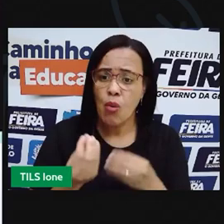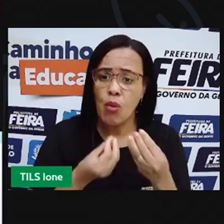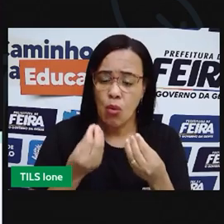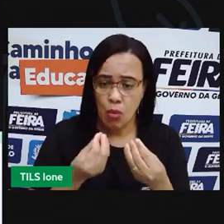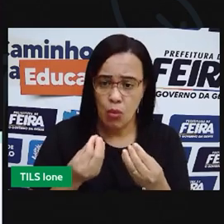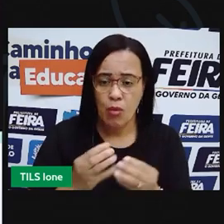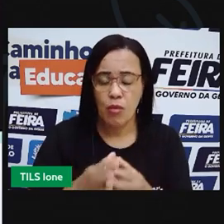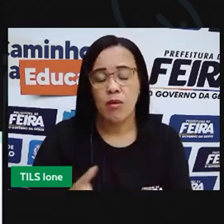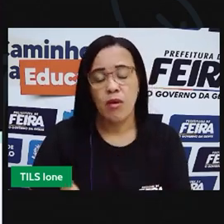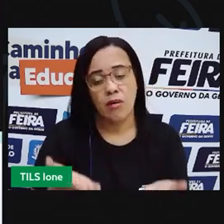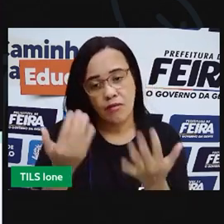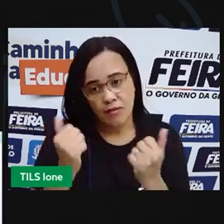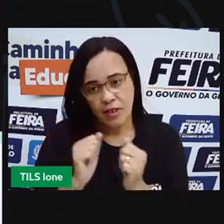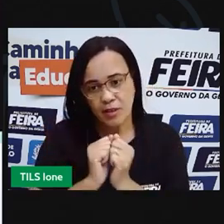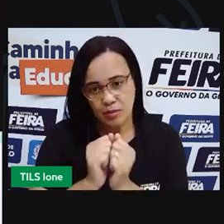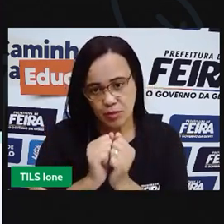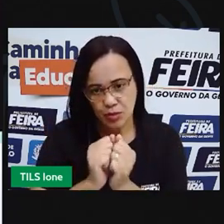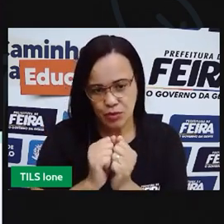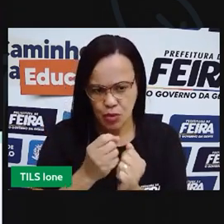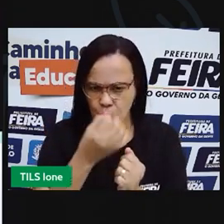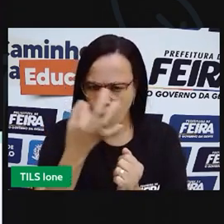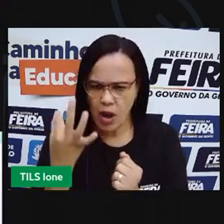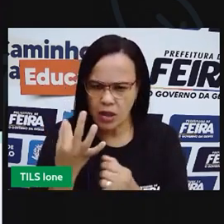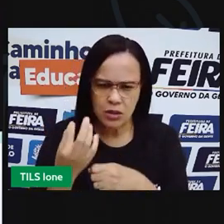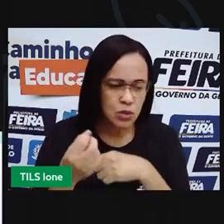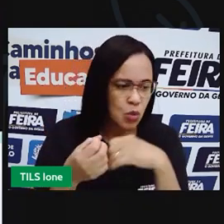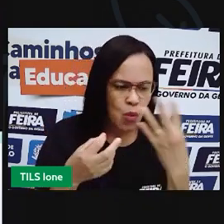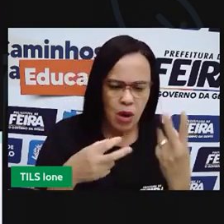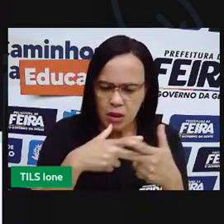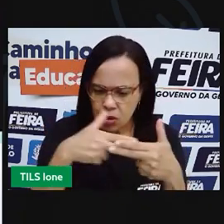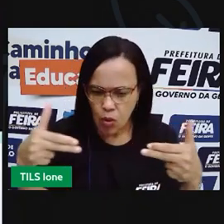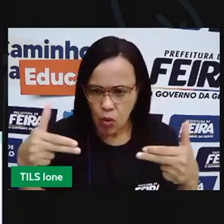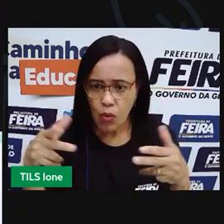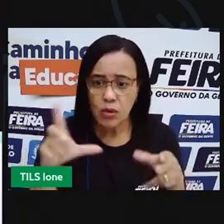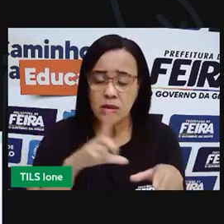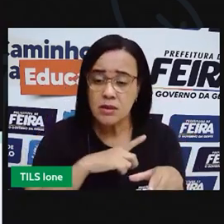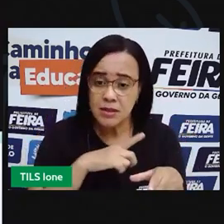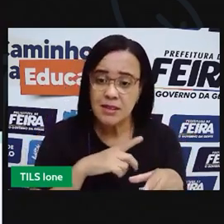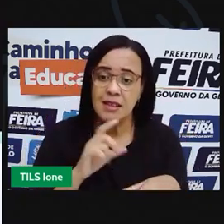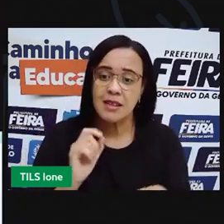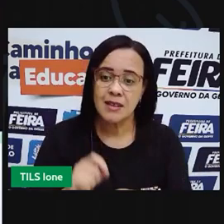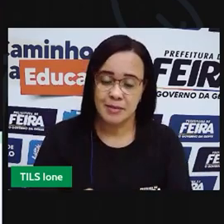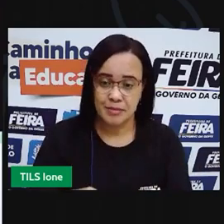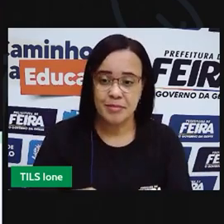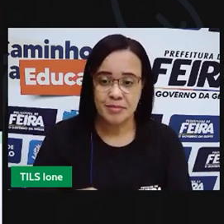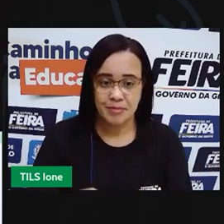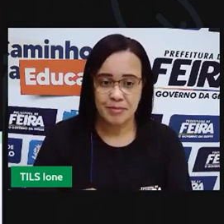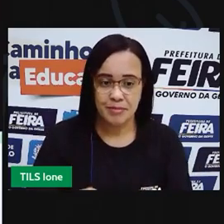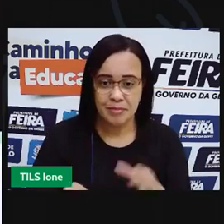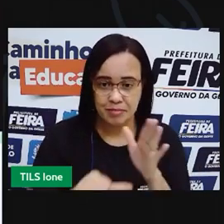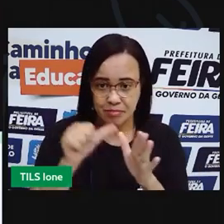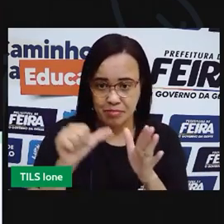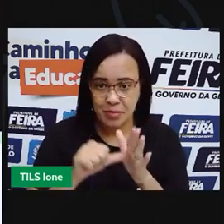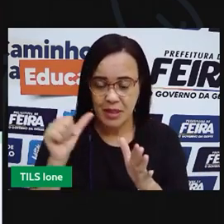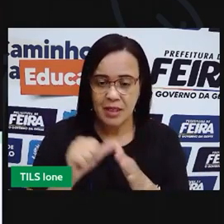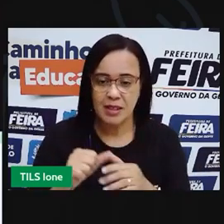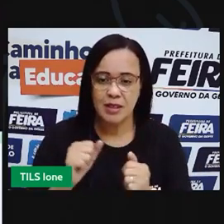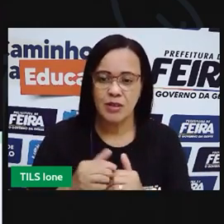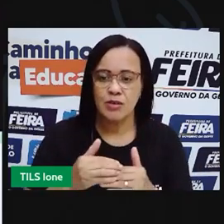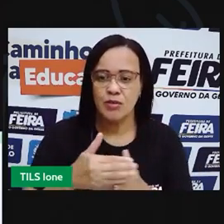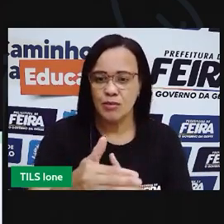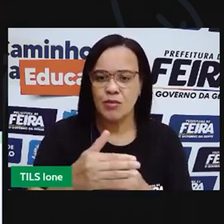lá contar quantos objetos a gente tem aqui. Então, nesse primeiro vaso, um